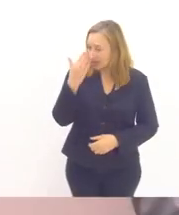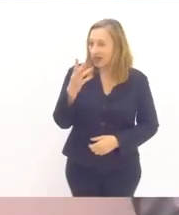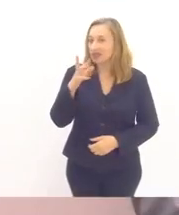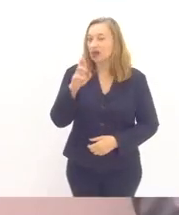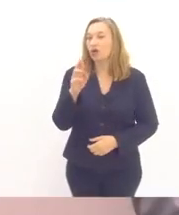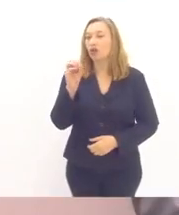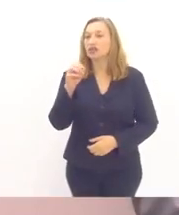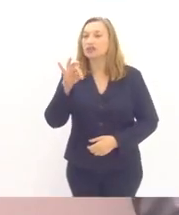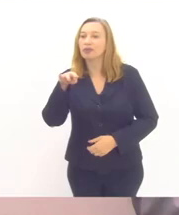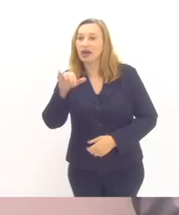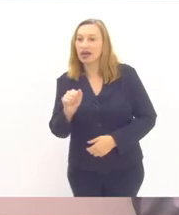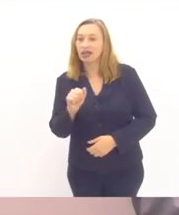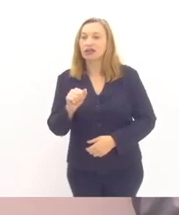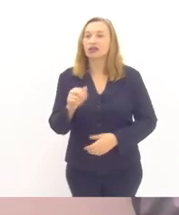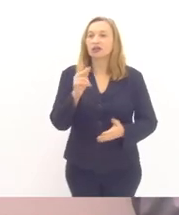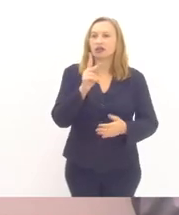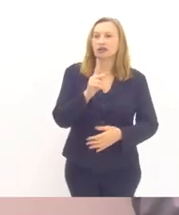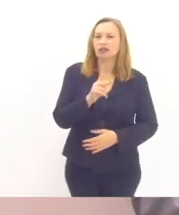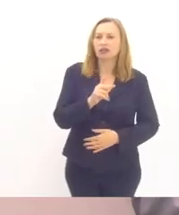Rosimara. Sra. Mândio.